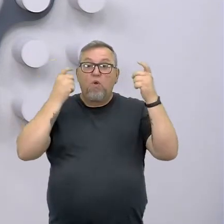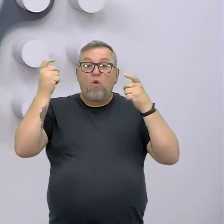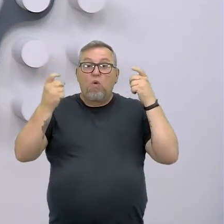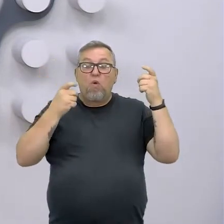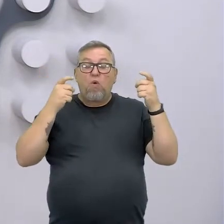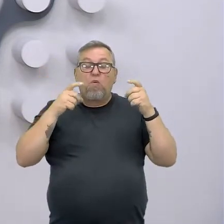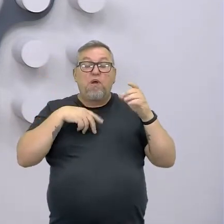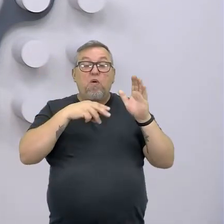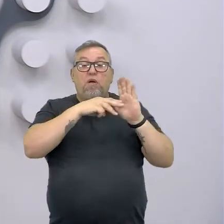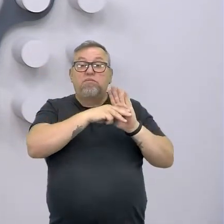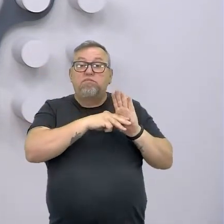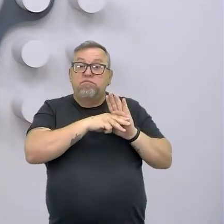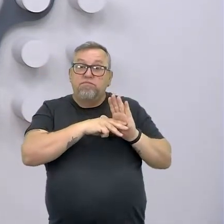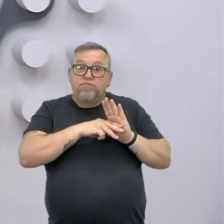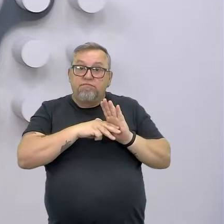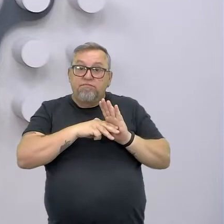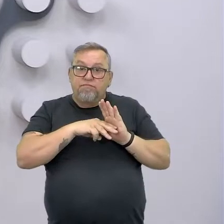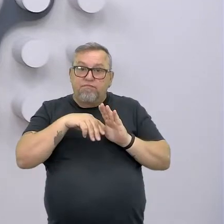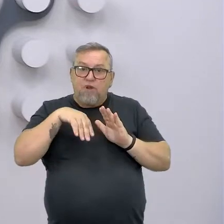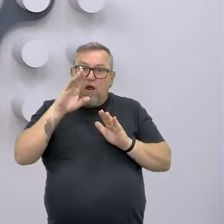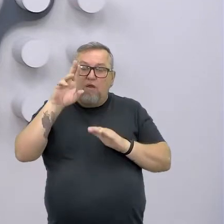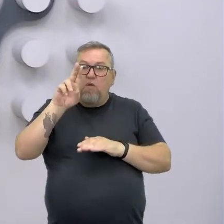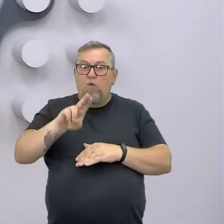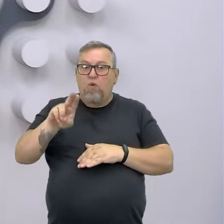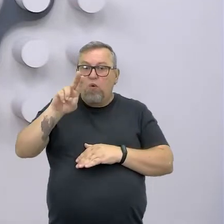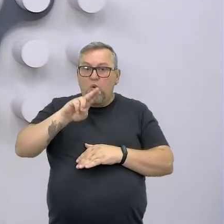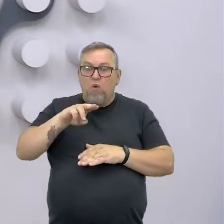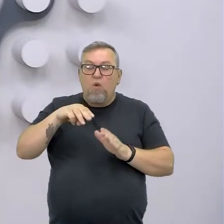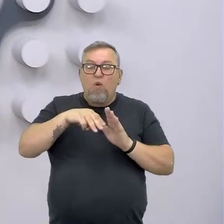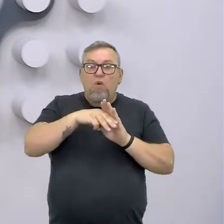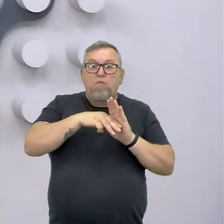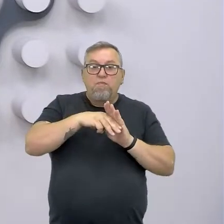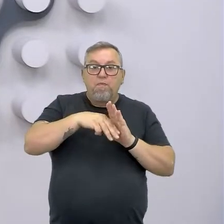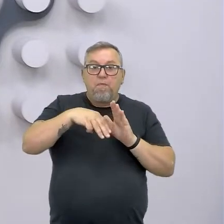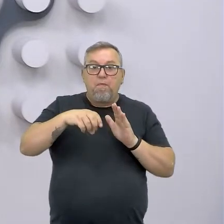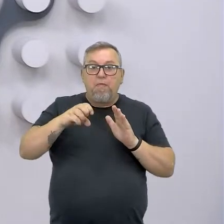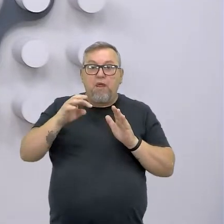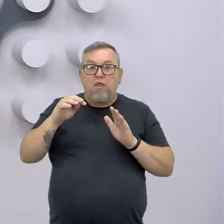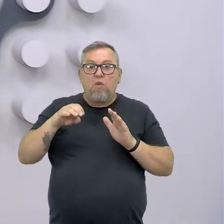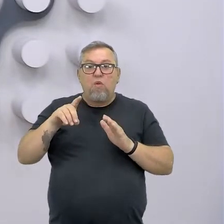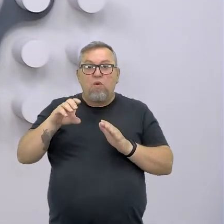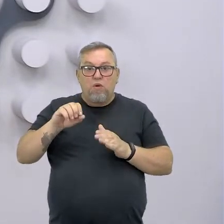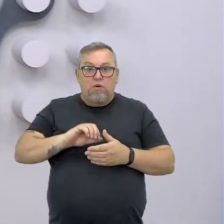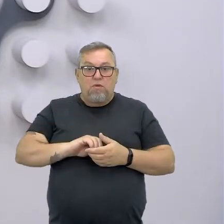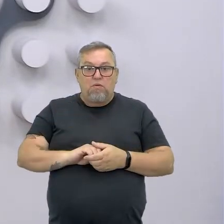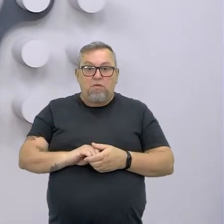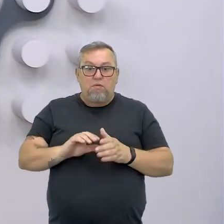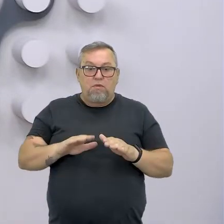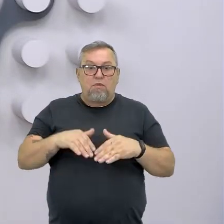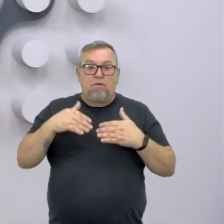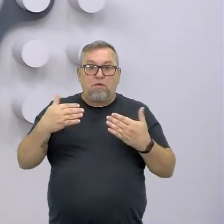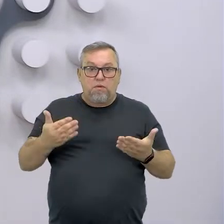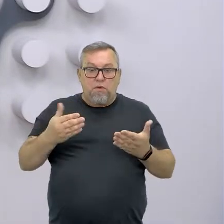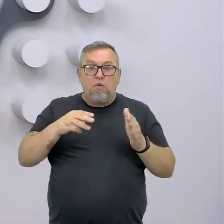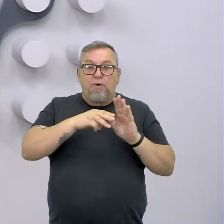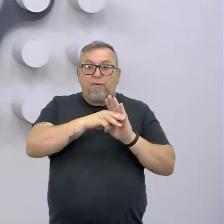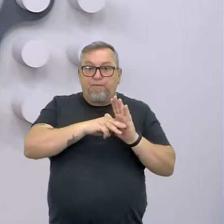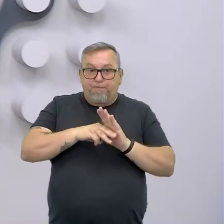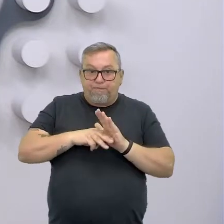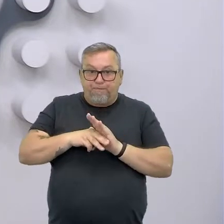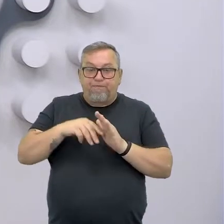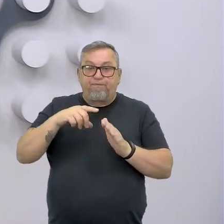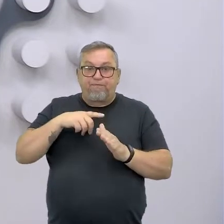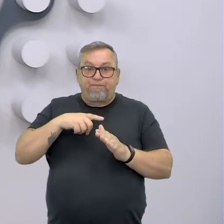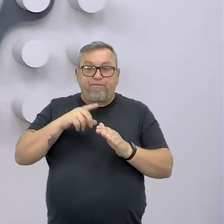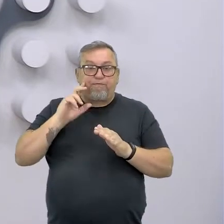a metodologia para além da aplicação do método, tá certo, pessoal? Então, a metodologia ela